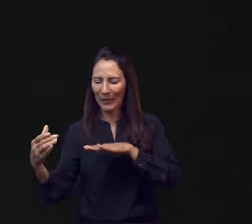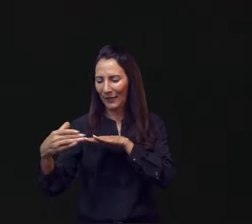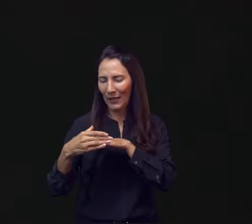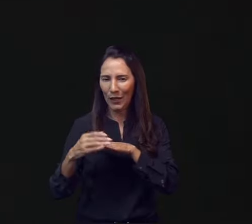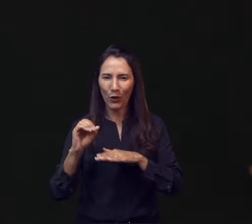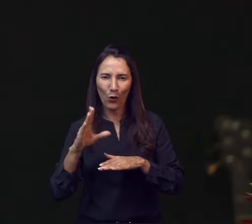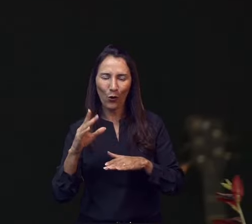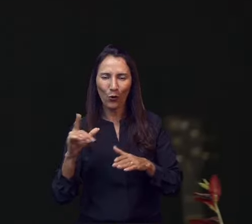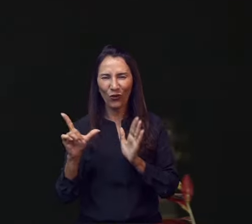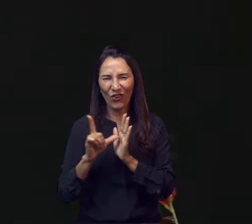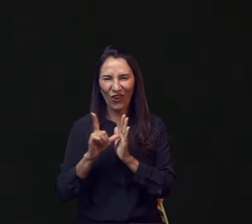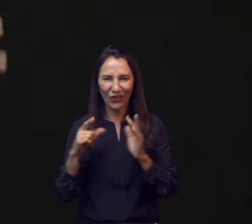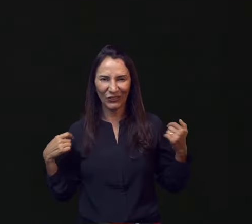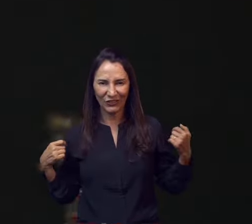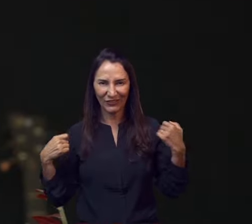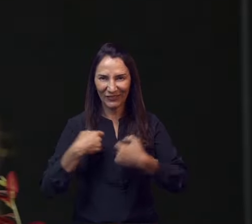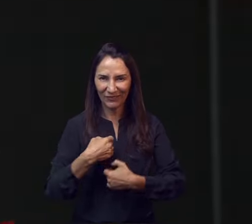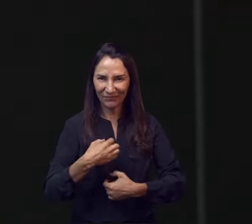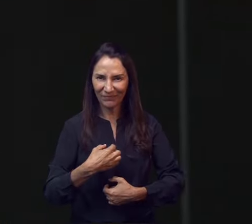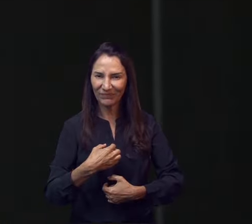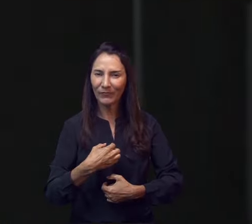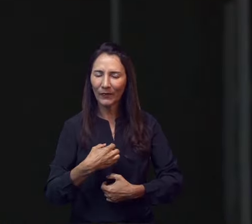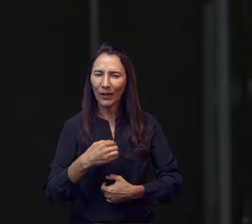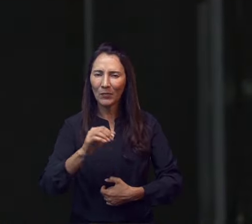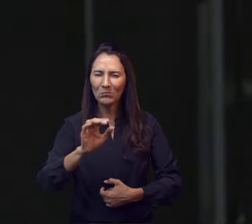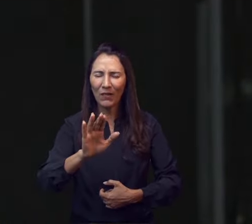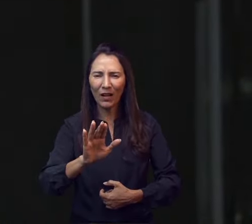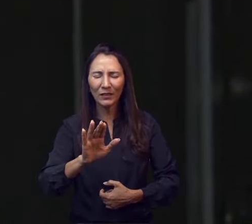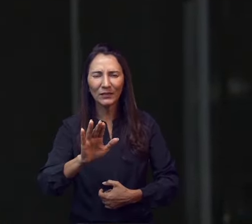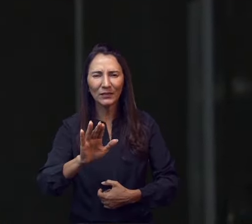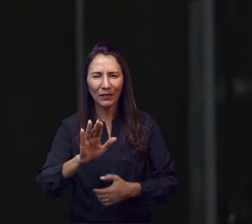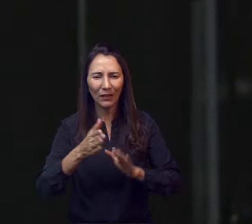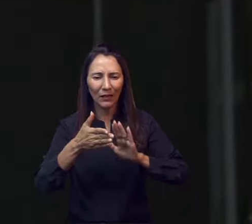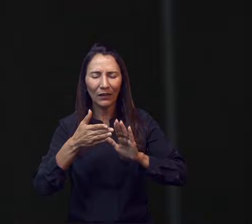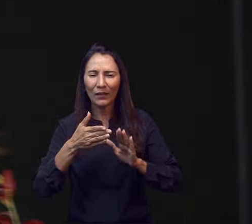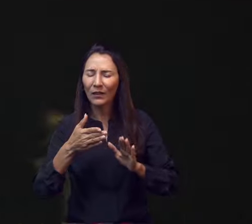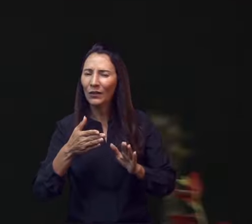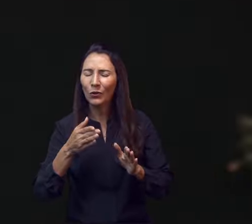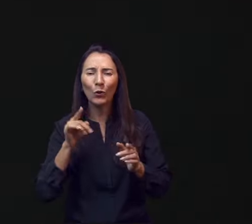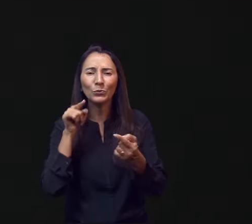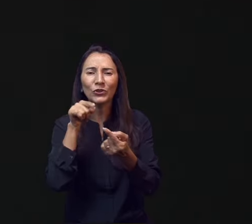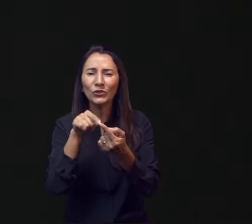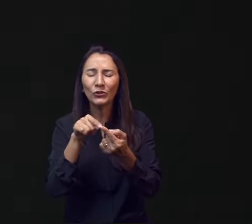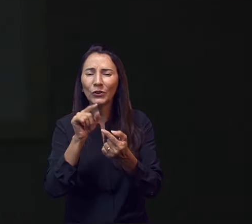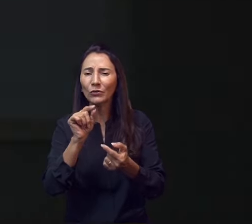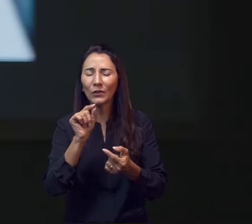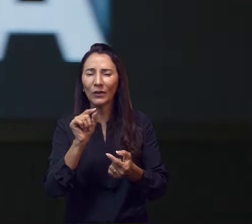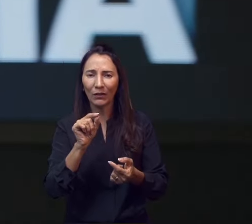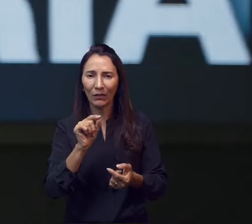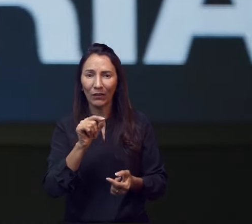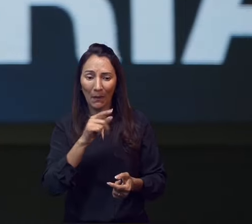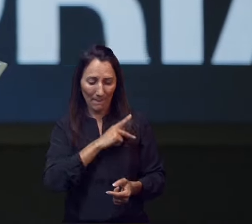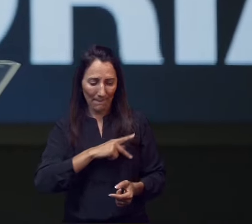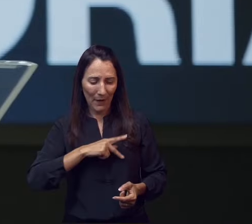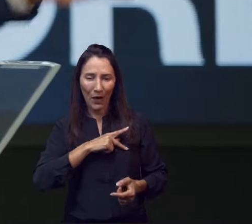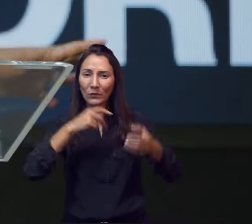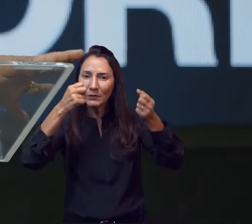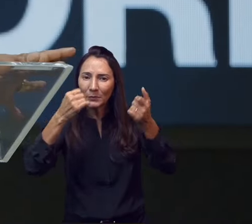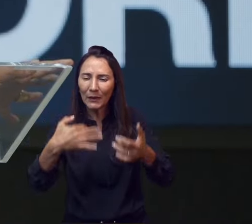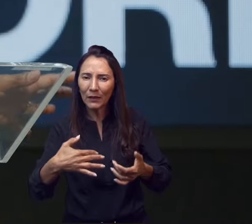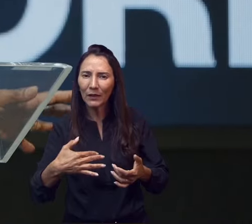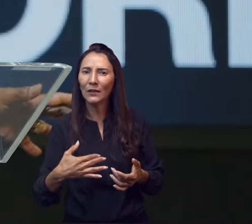presente mas mas a proposta nesse momento porque Paulo está dizendo aqui a